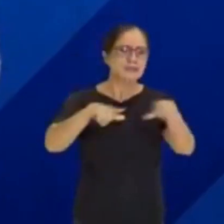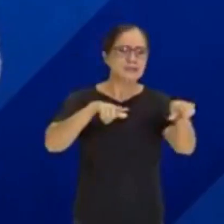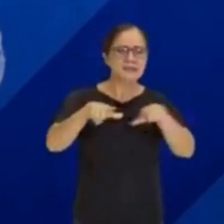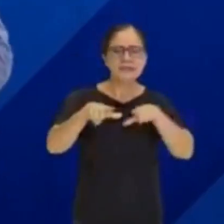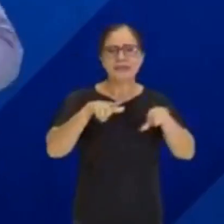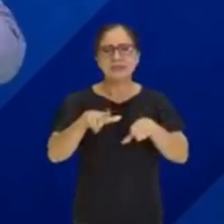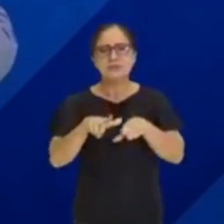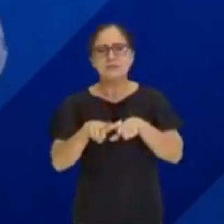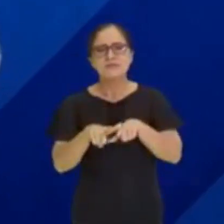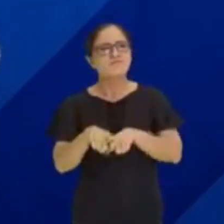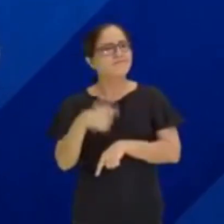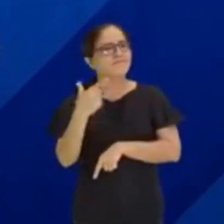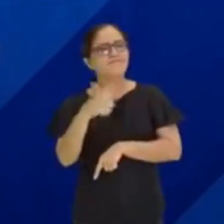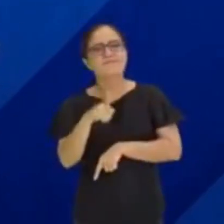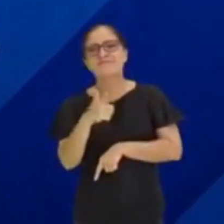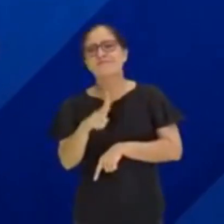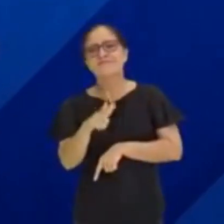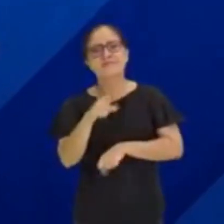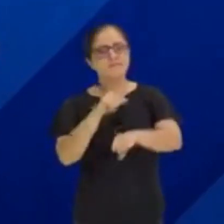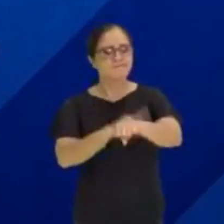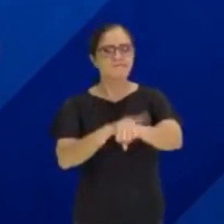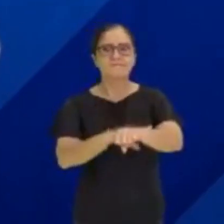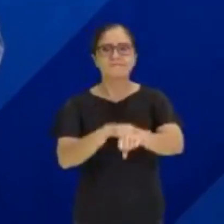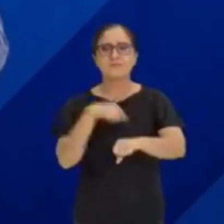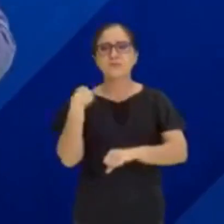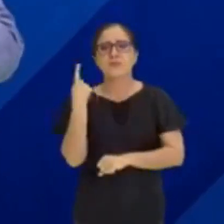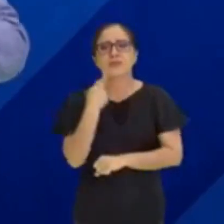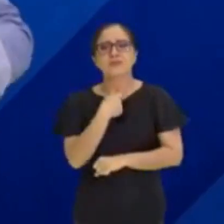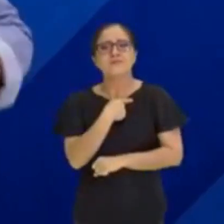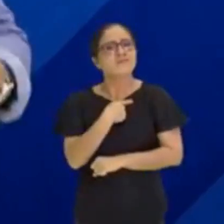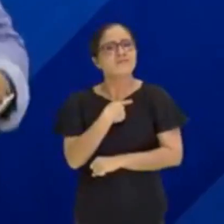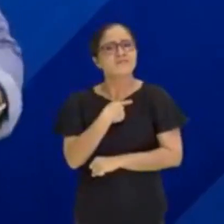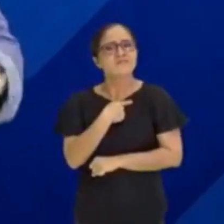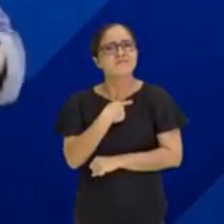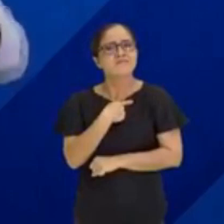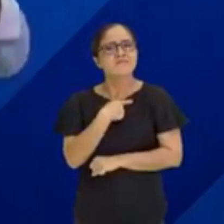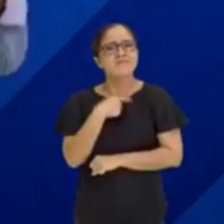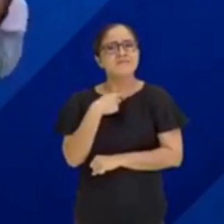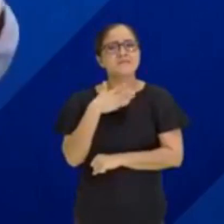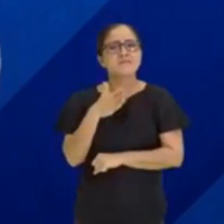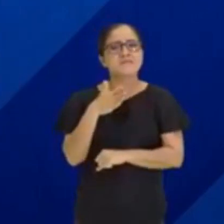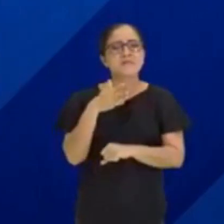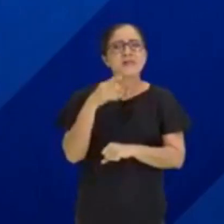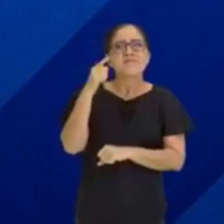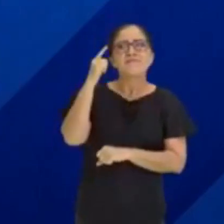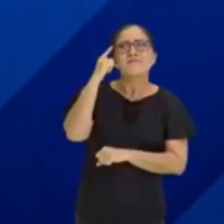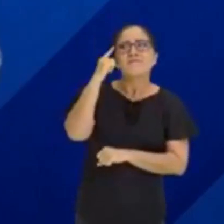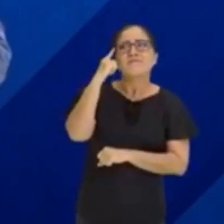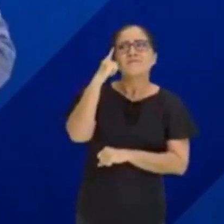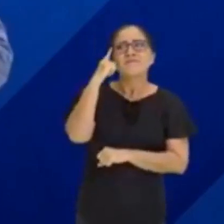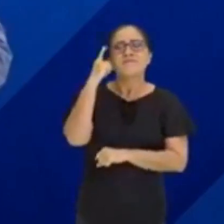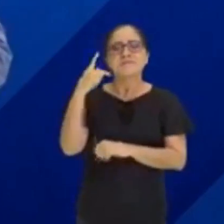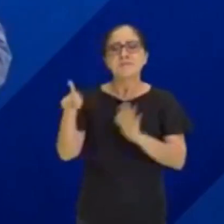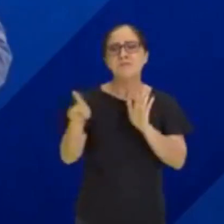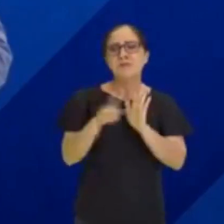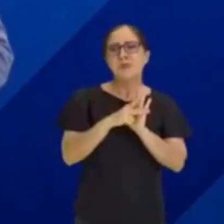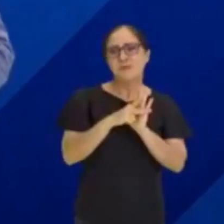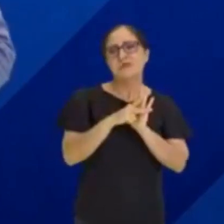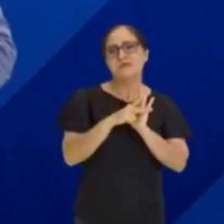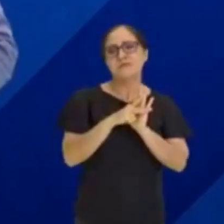não tiramos tempo para nós mesmos, não tiramos tempo para pensar sobre a nossa própria